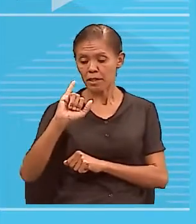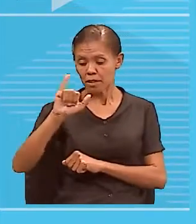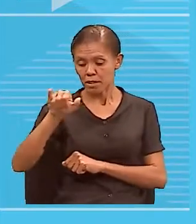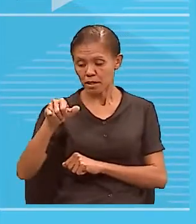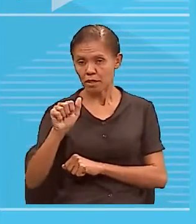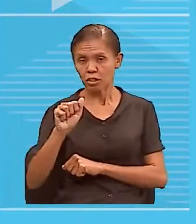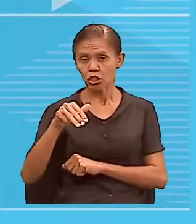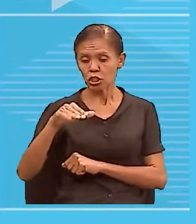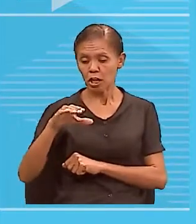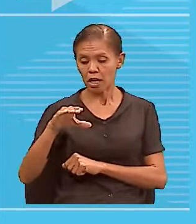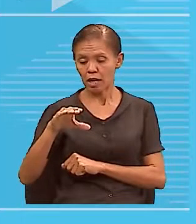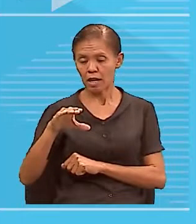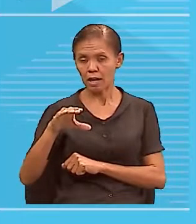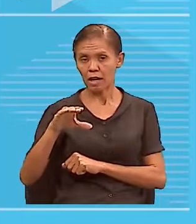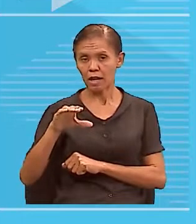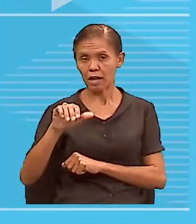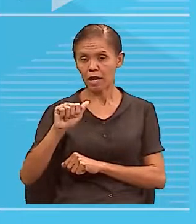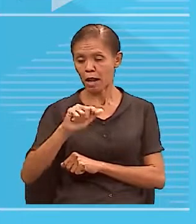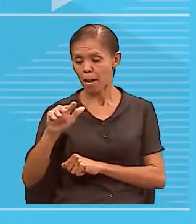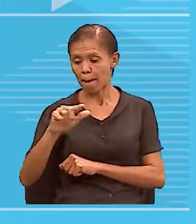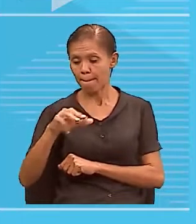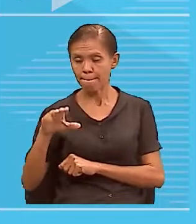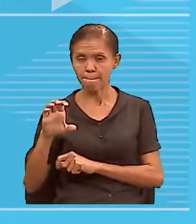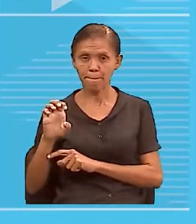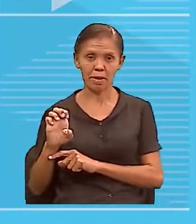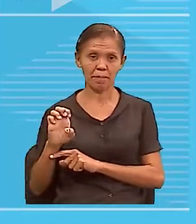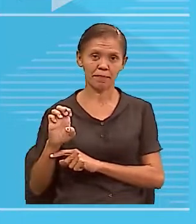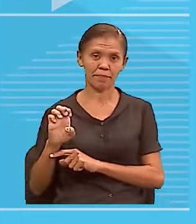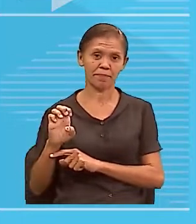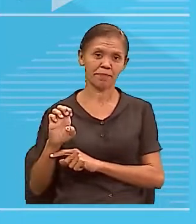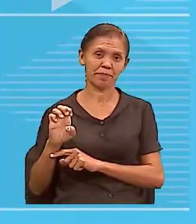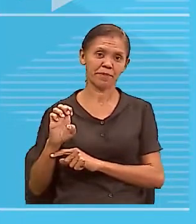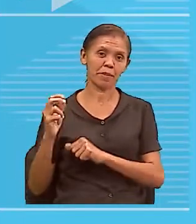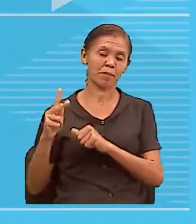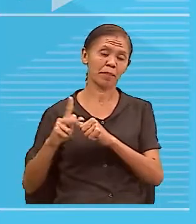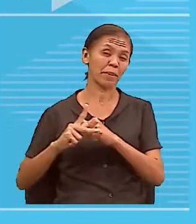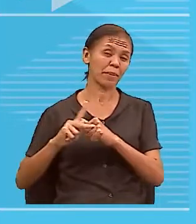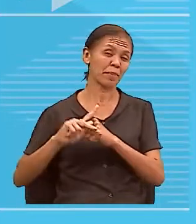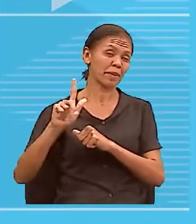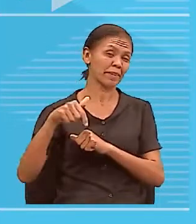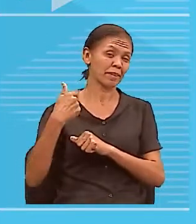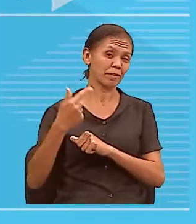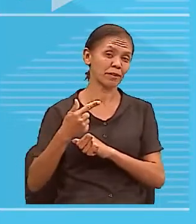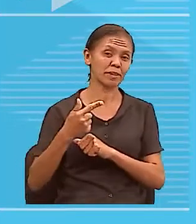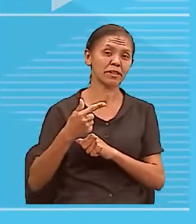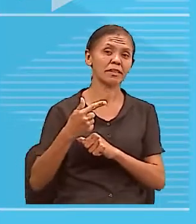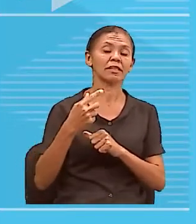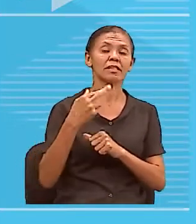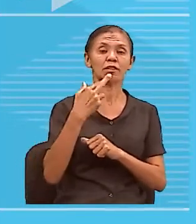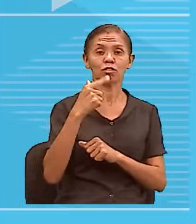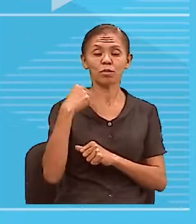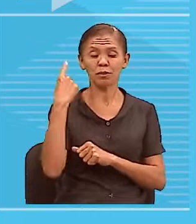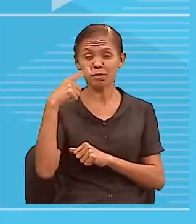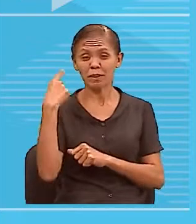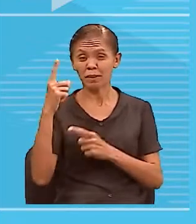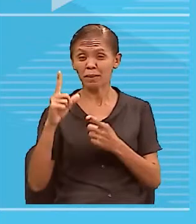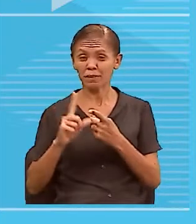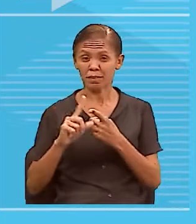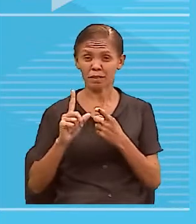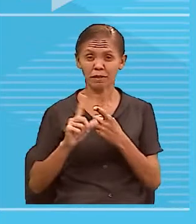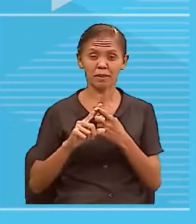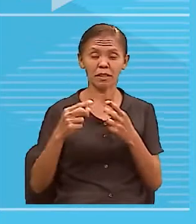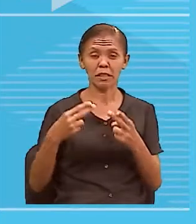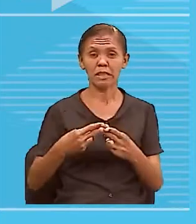boca Benjamin enfim não sei tá bom vamos ter que ir depois em espanhol também e em espanhol